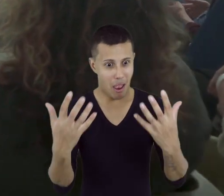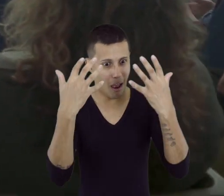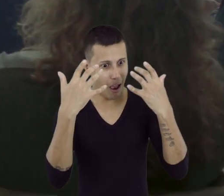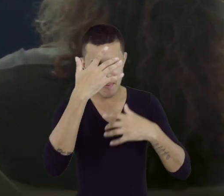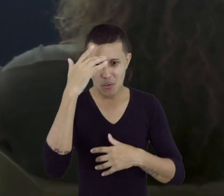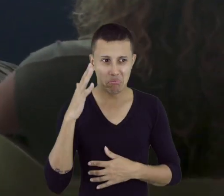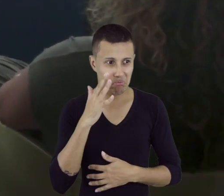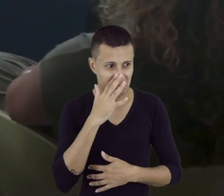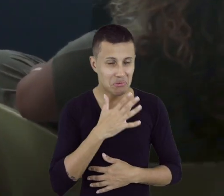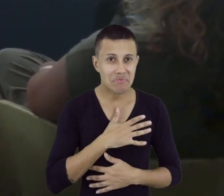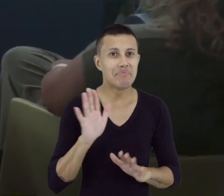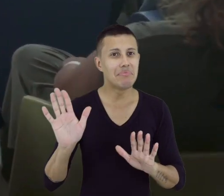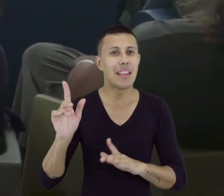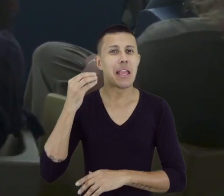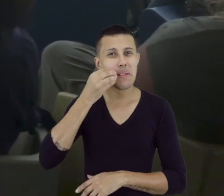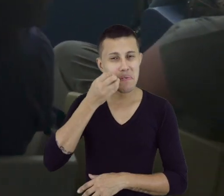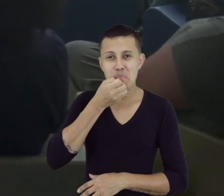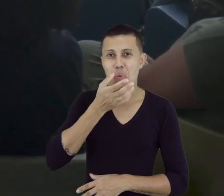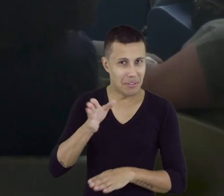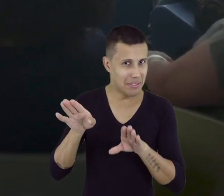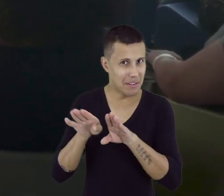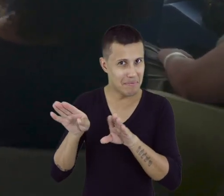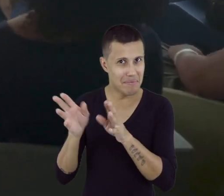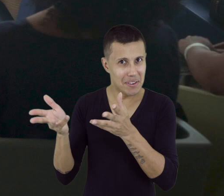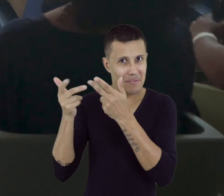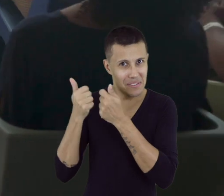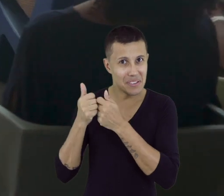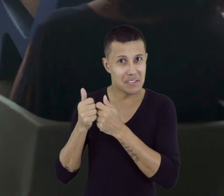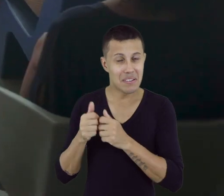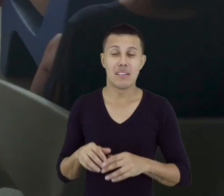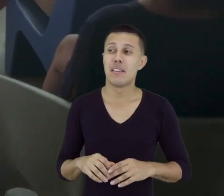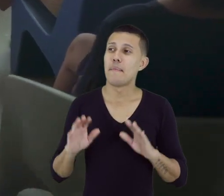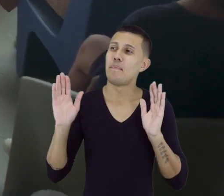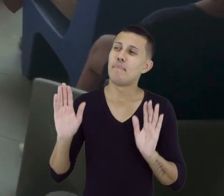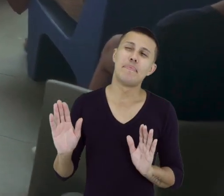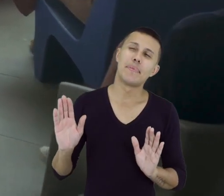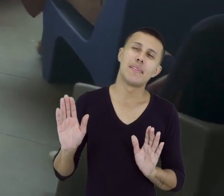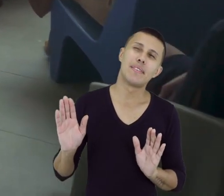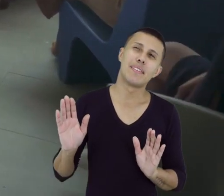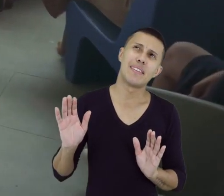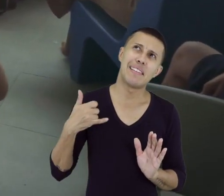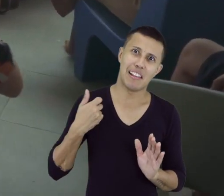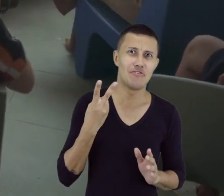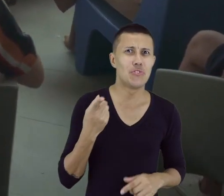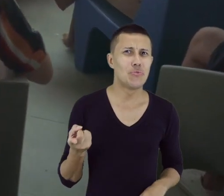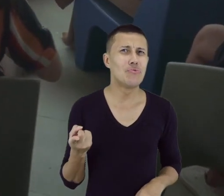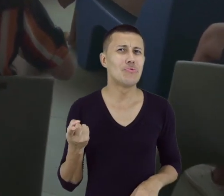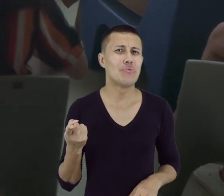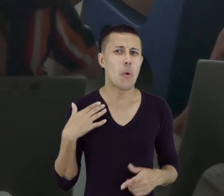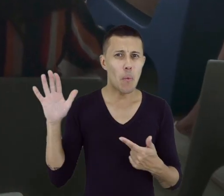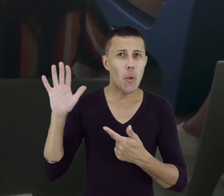atraía, assim, o olhar das pessoas. Foi uma experiência muito, muito rica pra mim, poder, assim, com 21